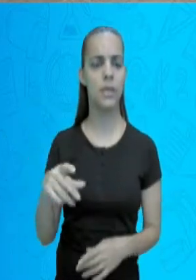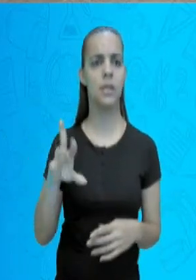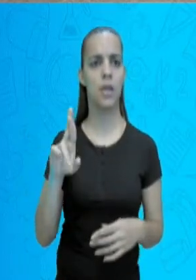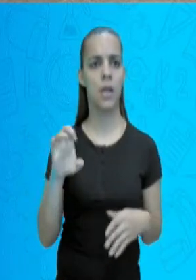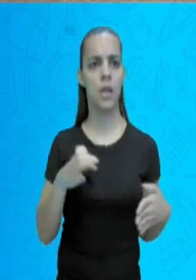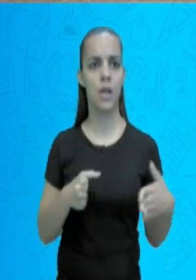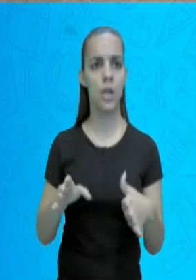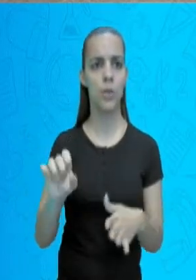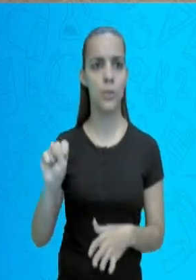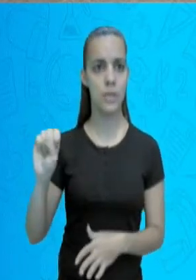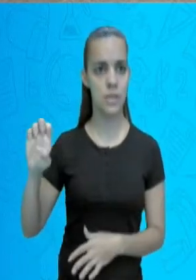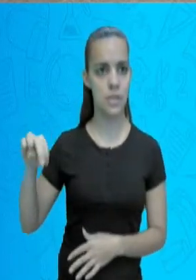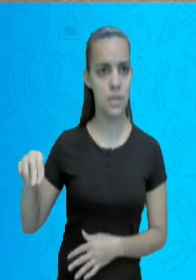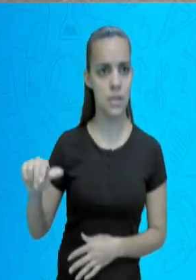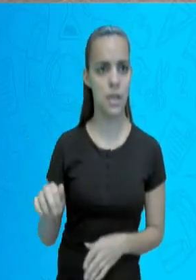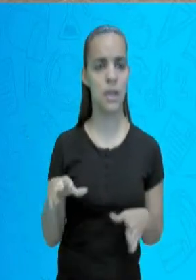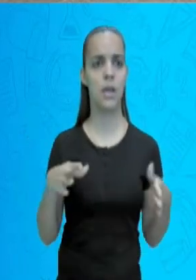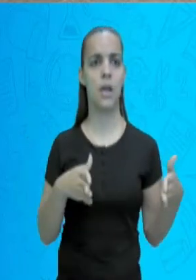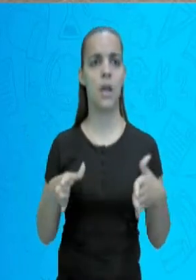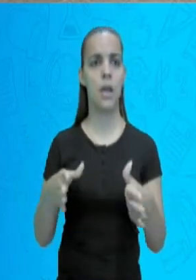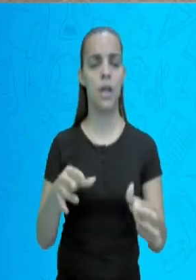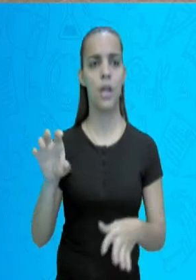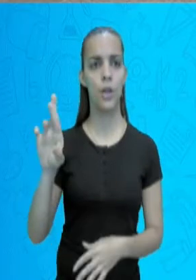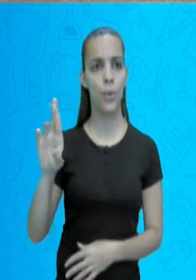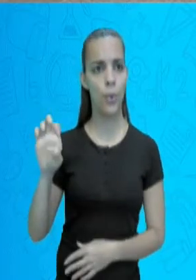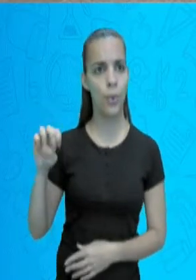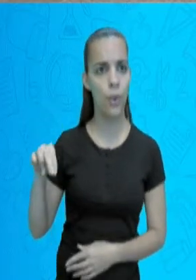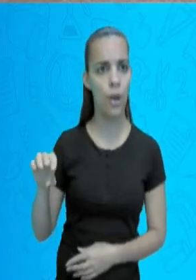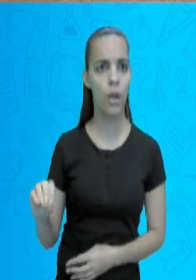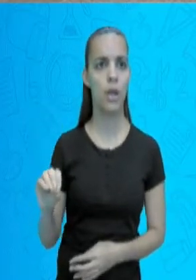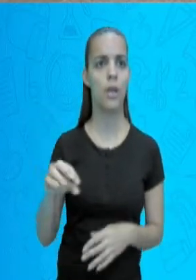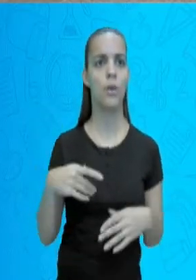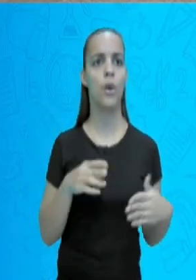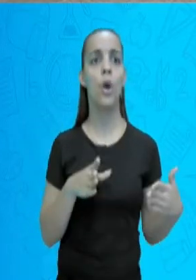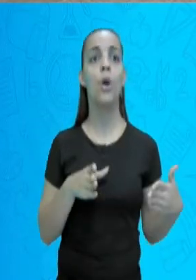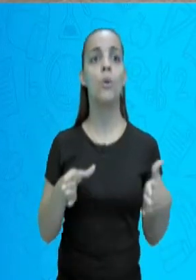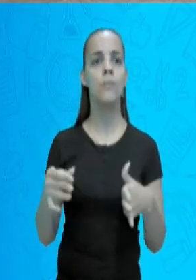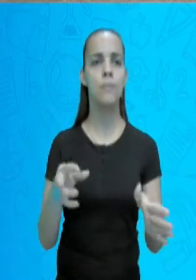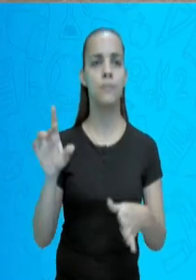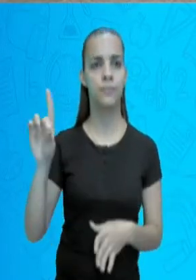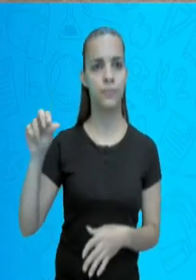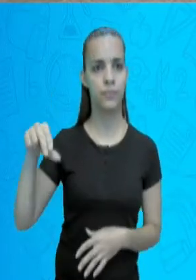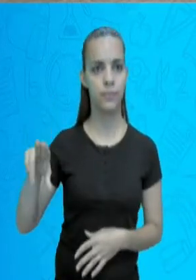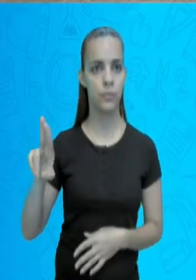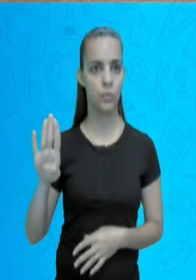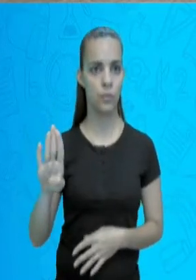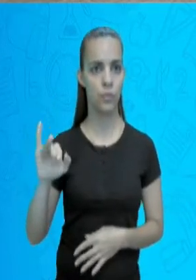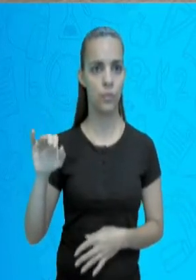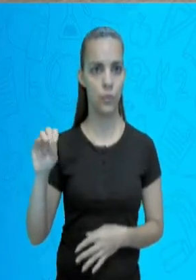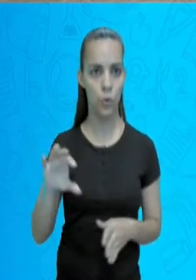muito famoso, Rio Reno, Danúbio, Volga e o Rodano.